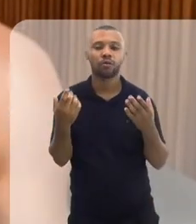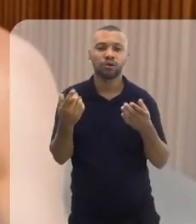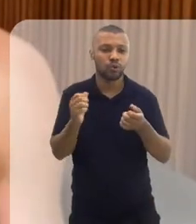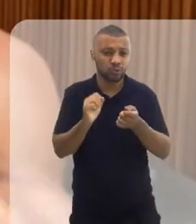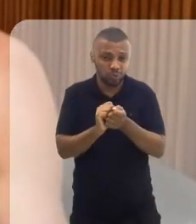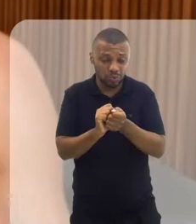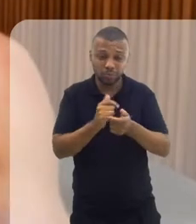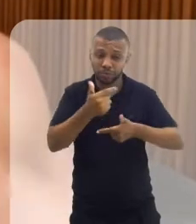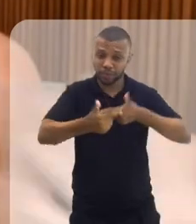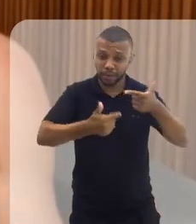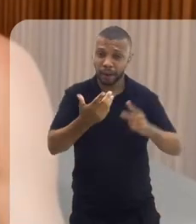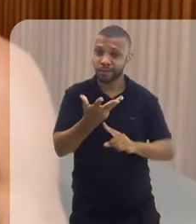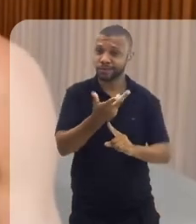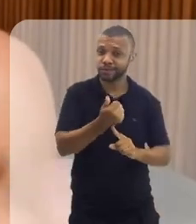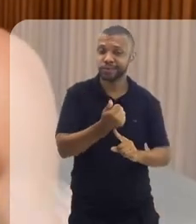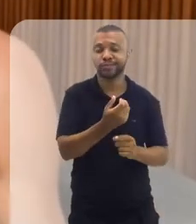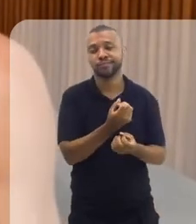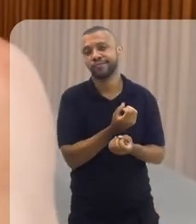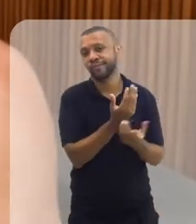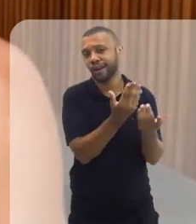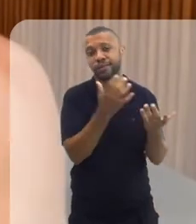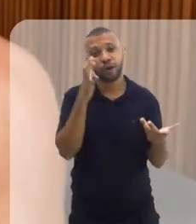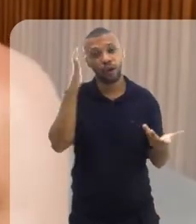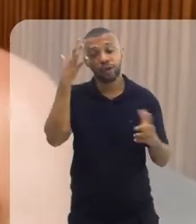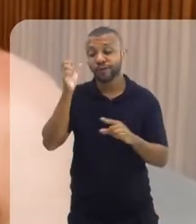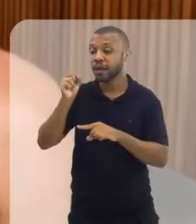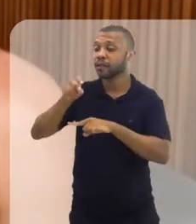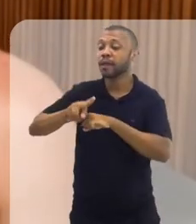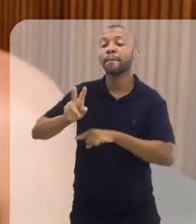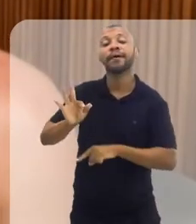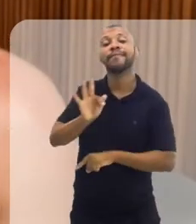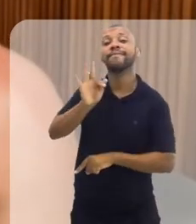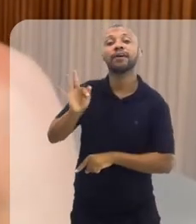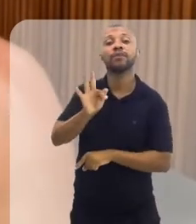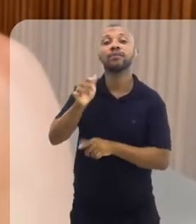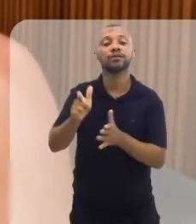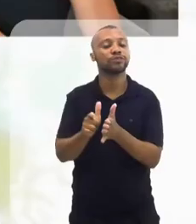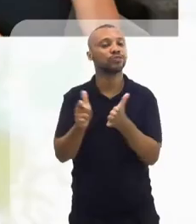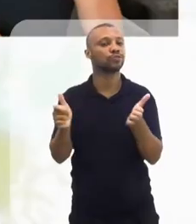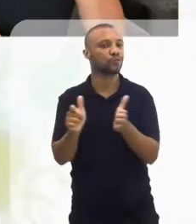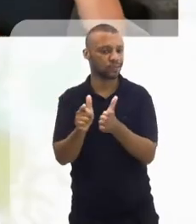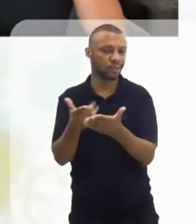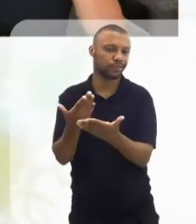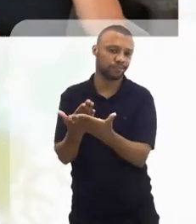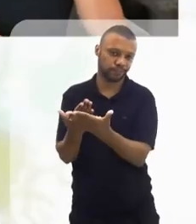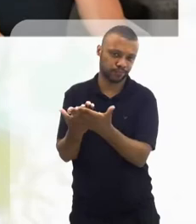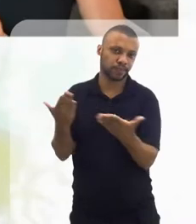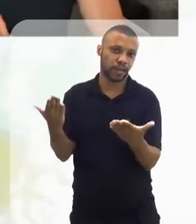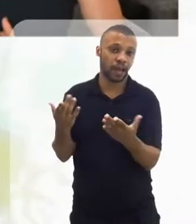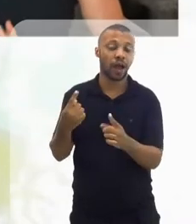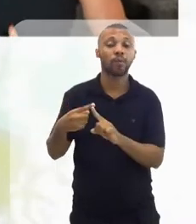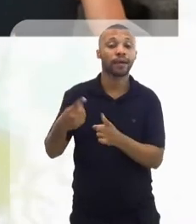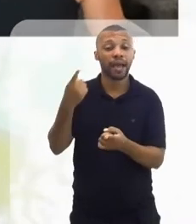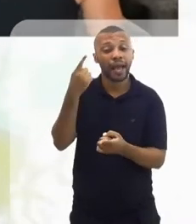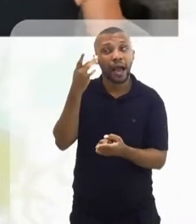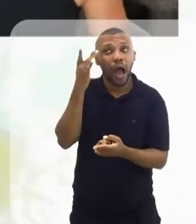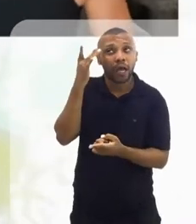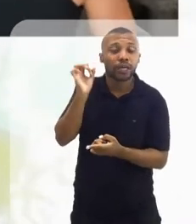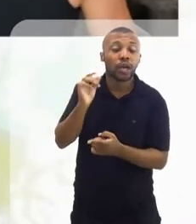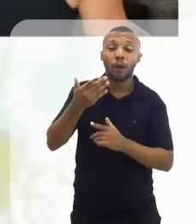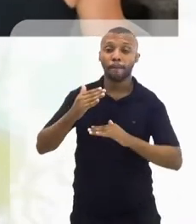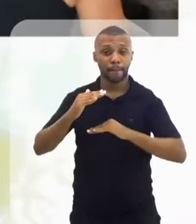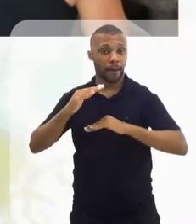fazendo, paralelamente a esses meus trabalhos, as minhas viagens, fiz a faculdade de jornalismo, porque eu achei que era uma